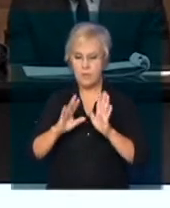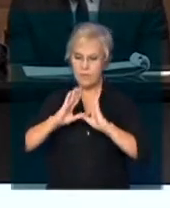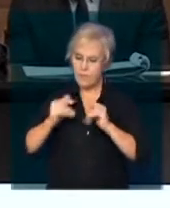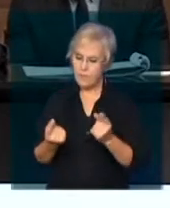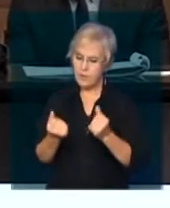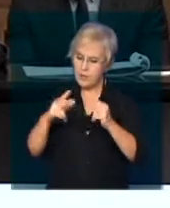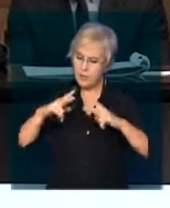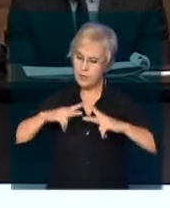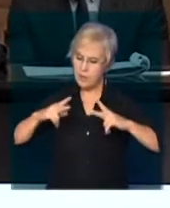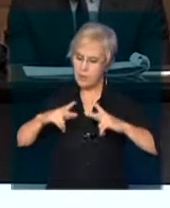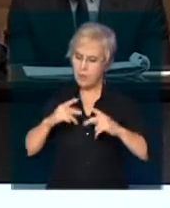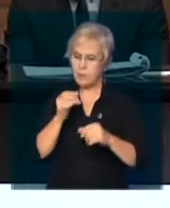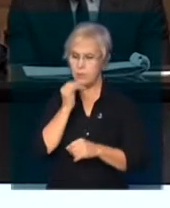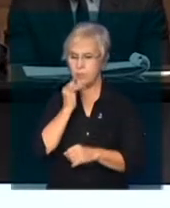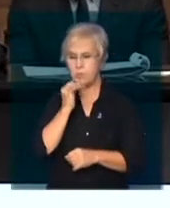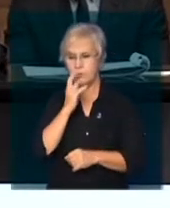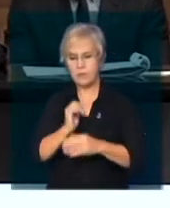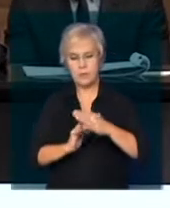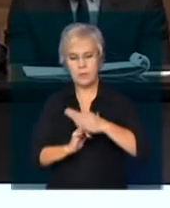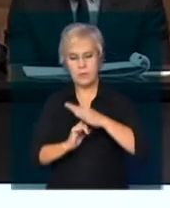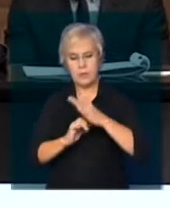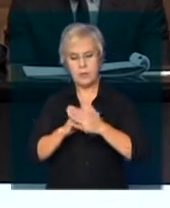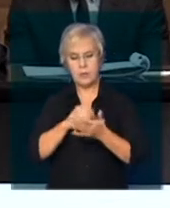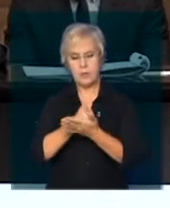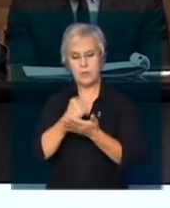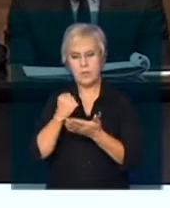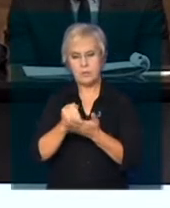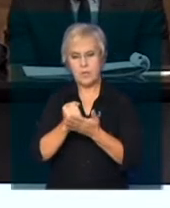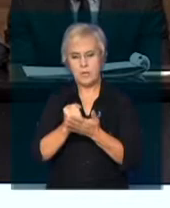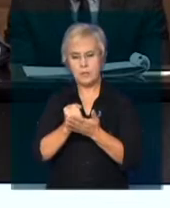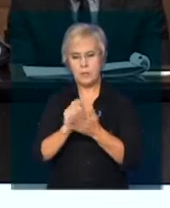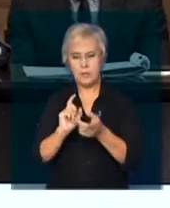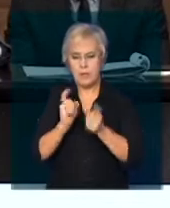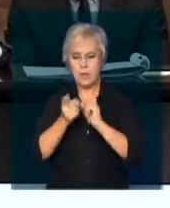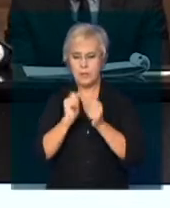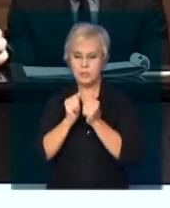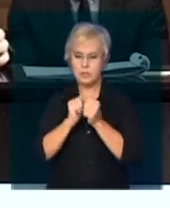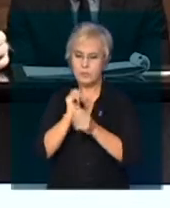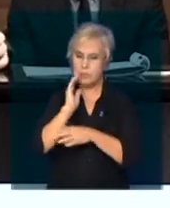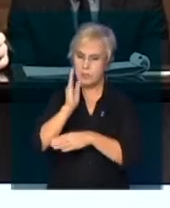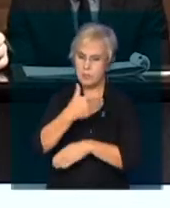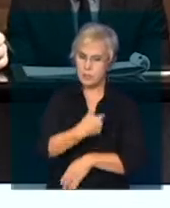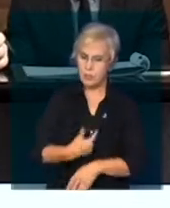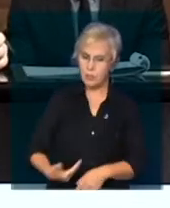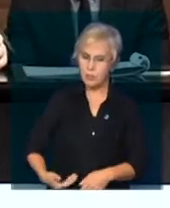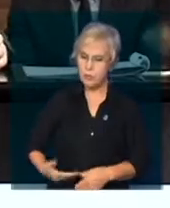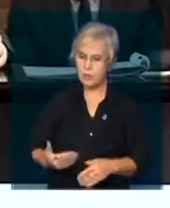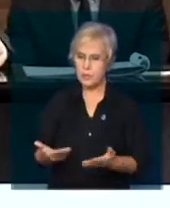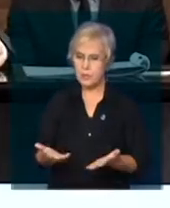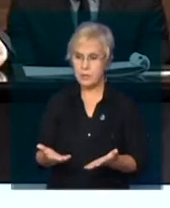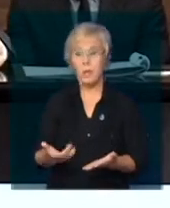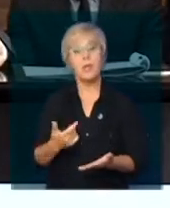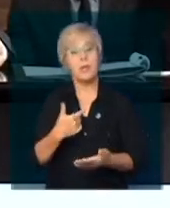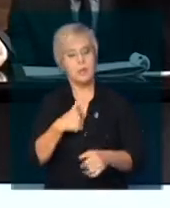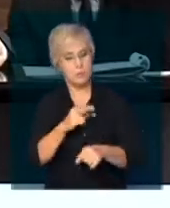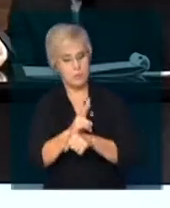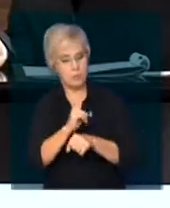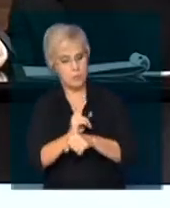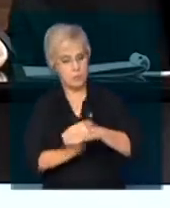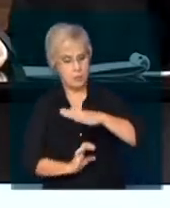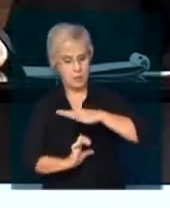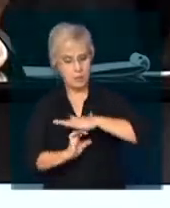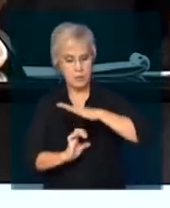restrições, por exemplo, às empresas que têm um contrato com a administração pública, seja qual for a esfera? Essa tese é a tese que eu defendo. Empresa que